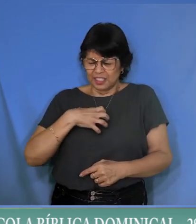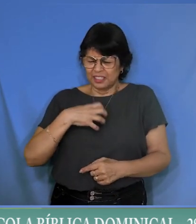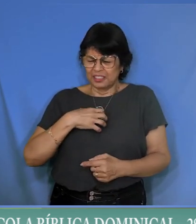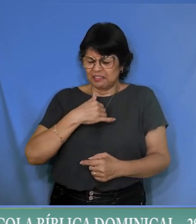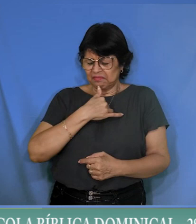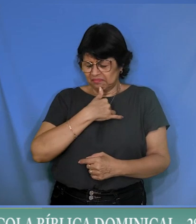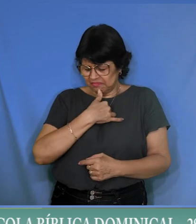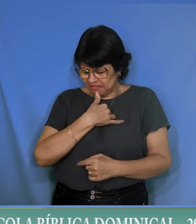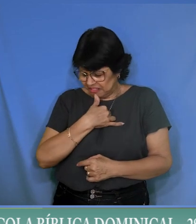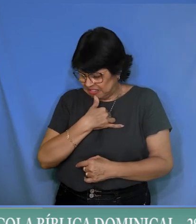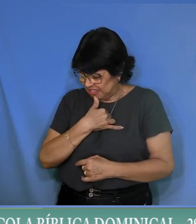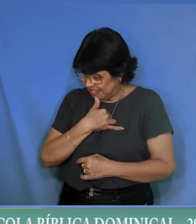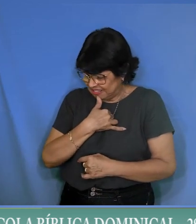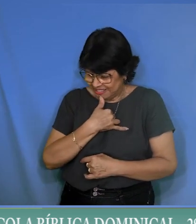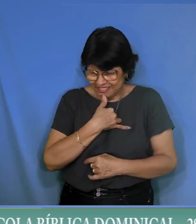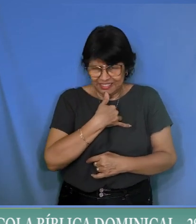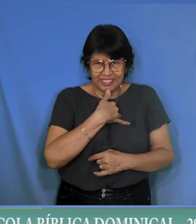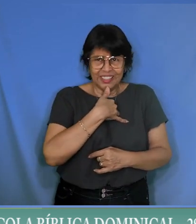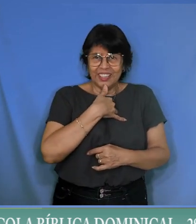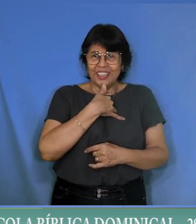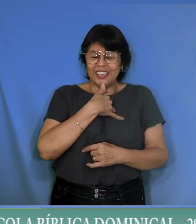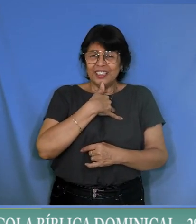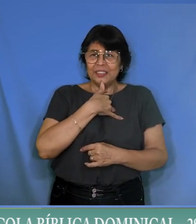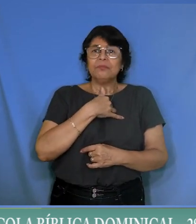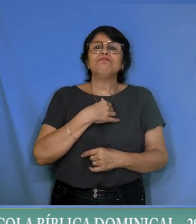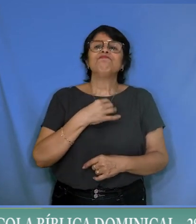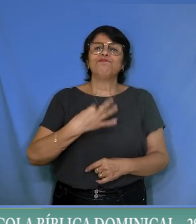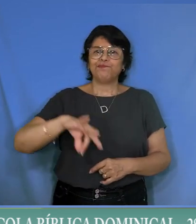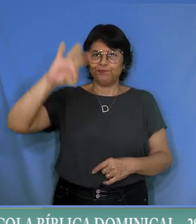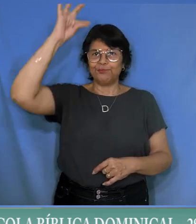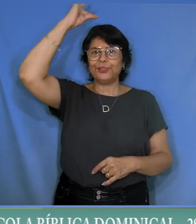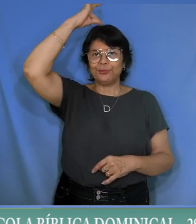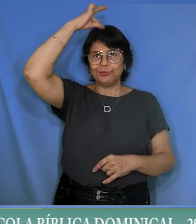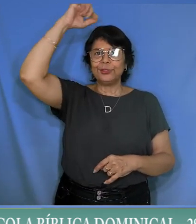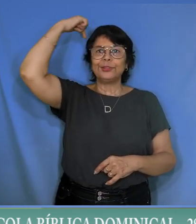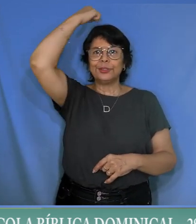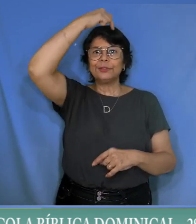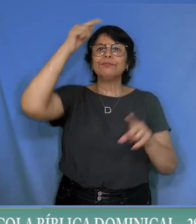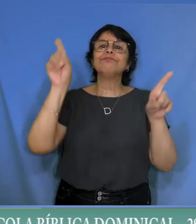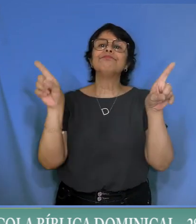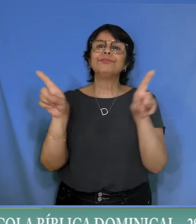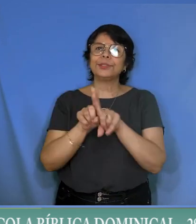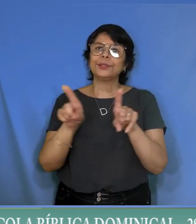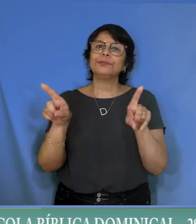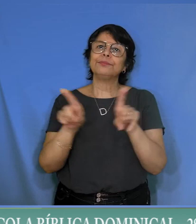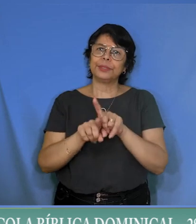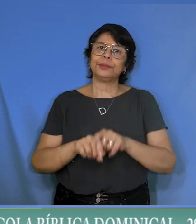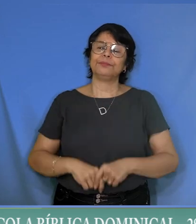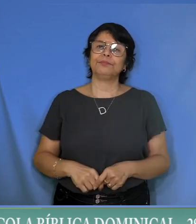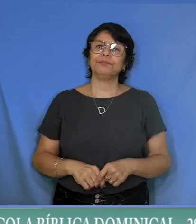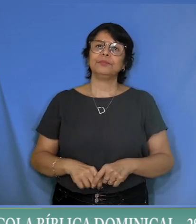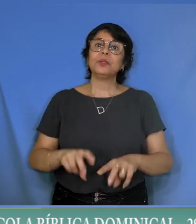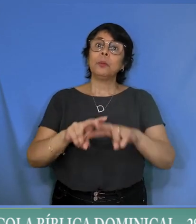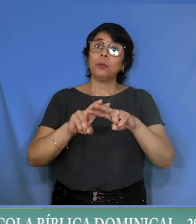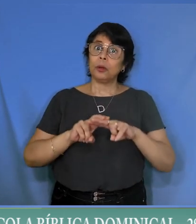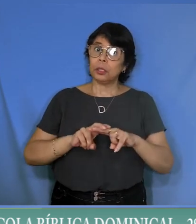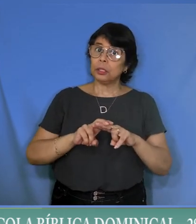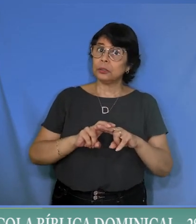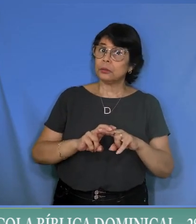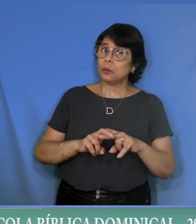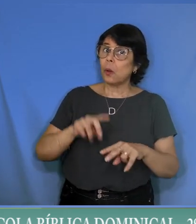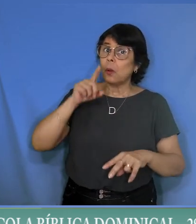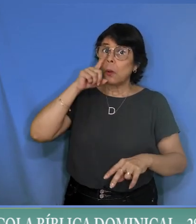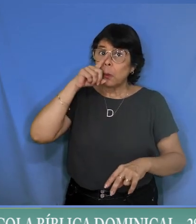por causa desse comportamento estranho, da amargura, da cólera, da ira, da gritaria, da blasfêmia, da malícia,